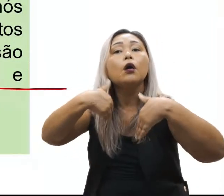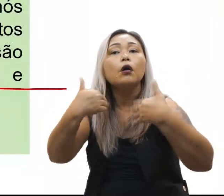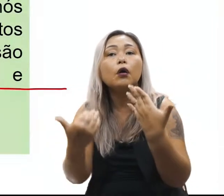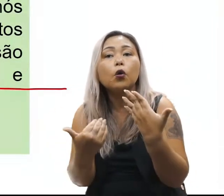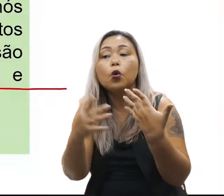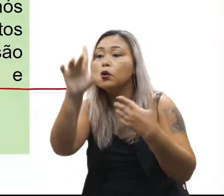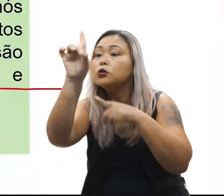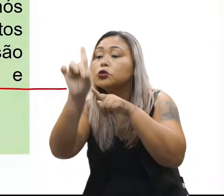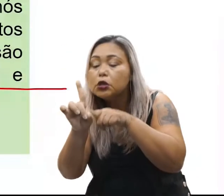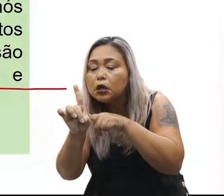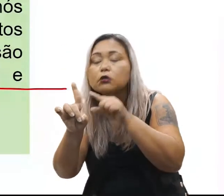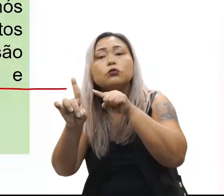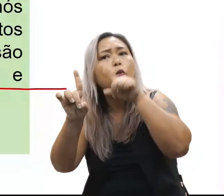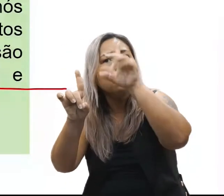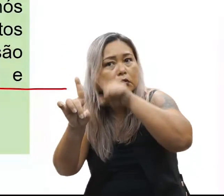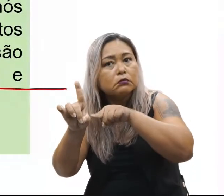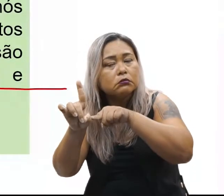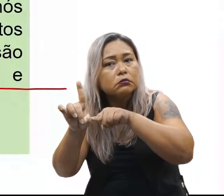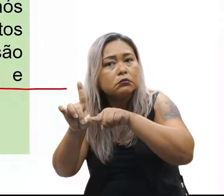um seja realmente